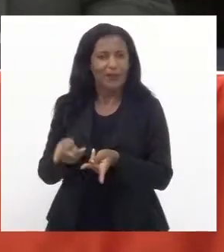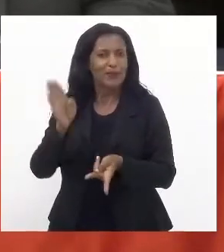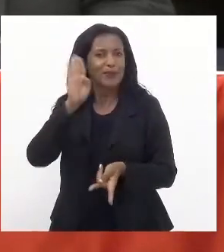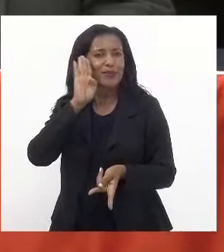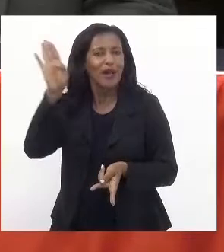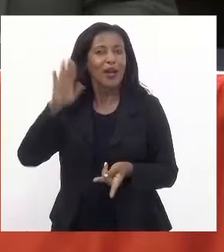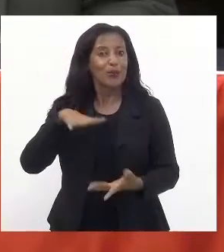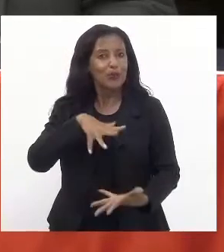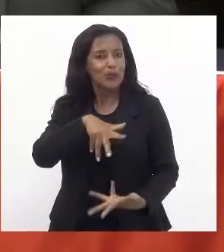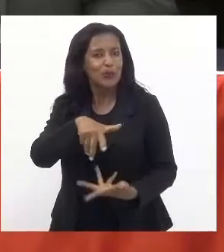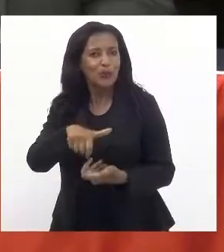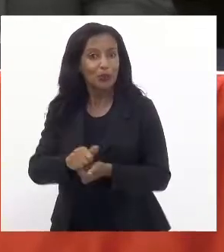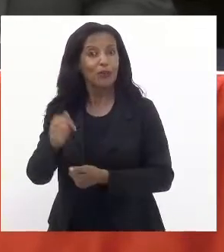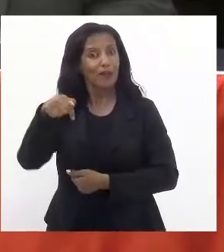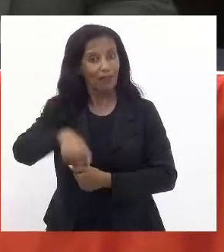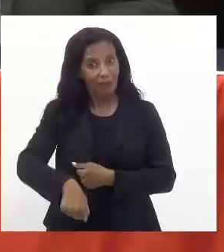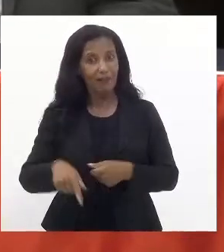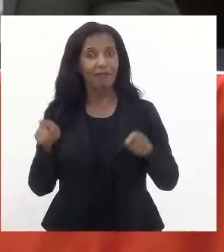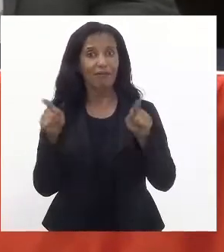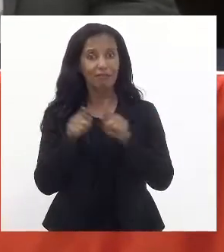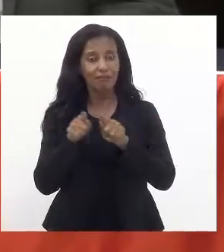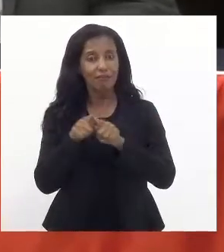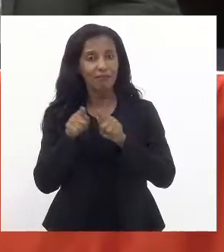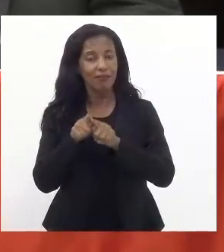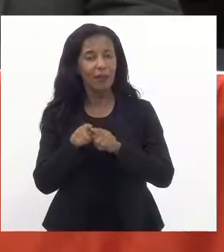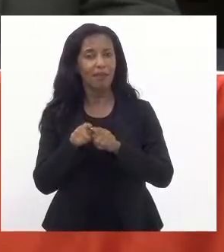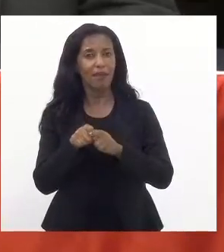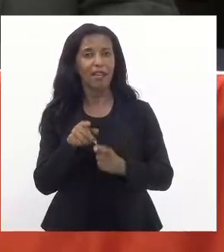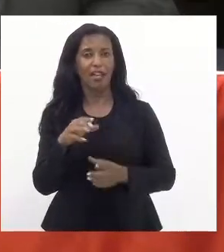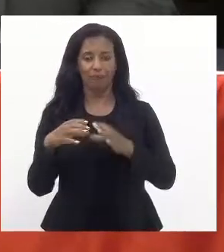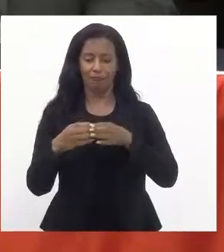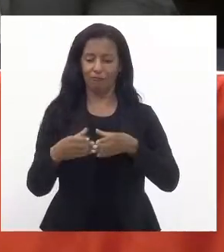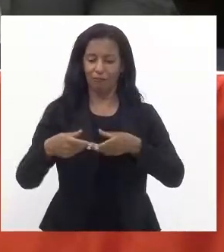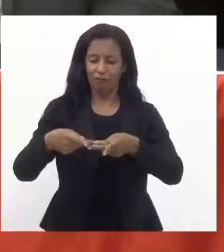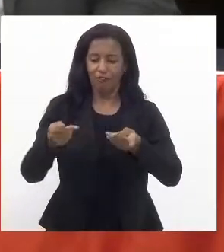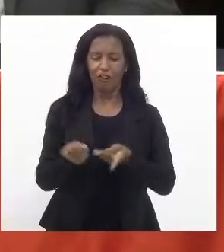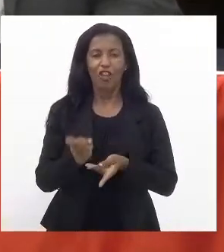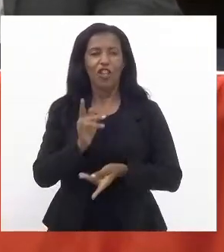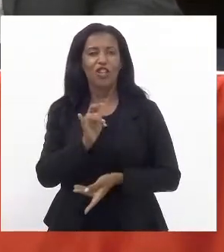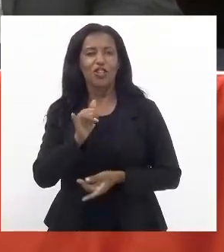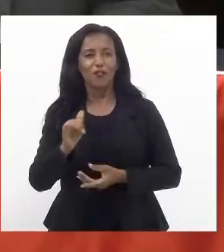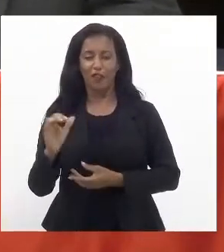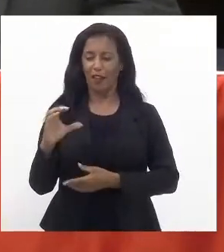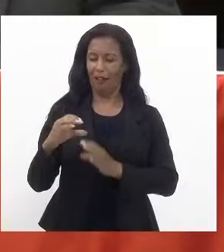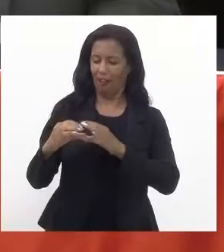no mundo inteiro, e aqui também, são esfirras, quibe